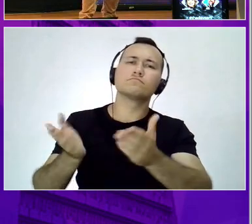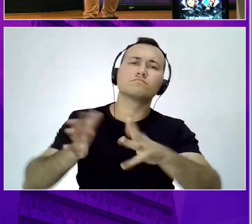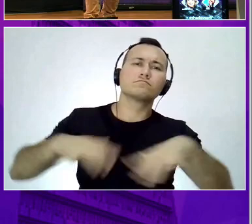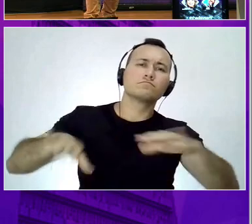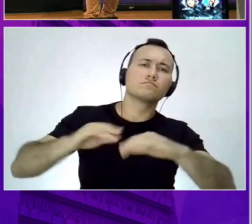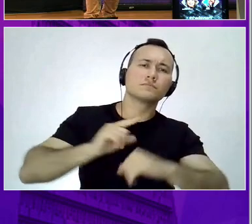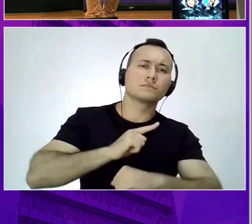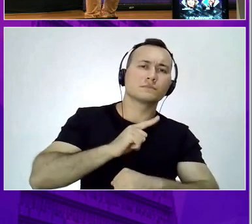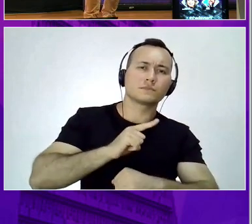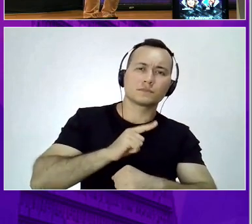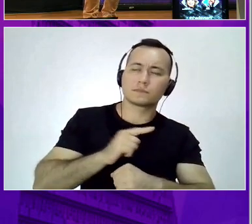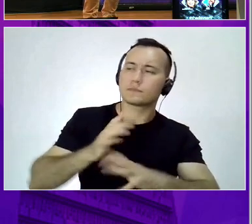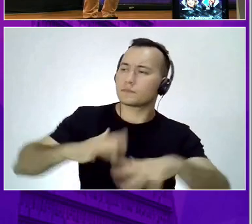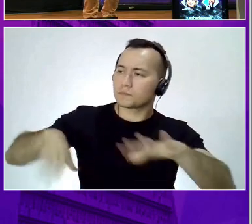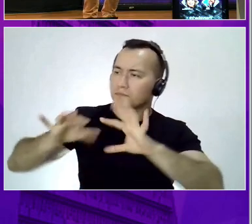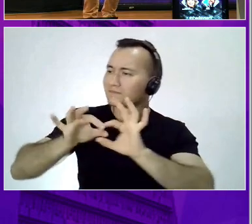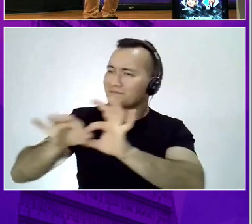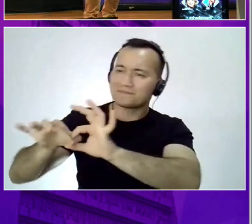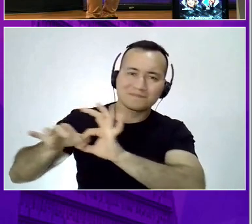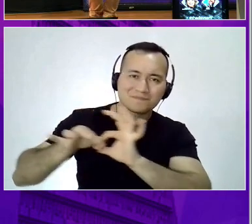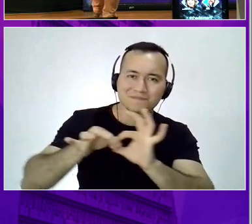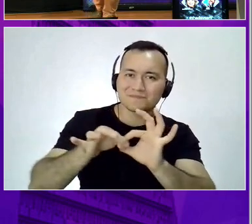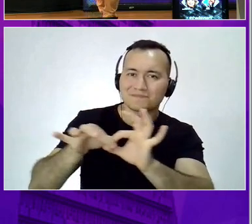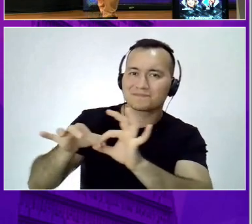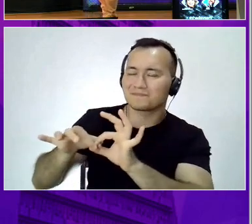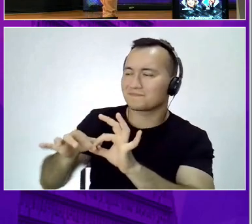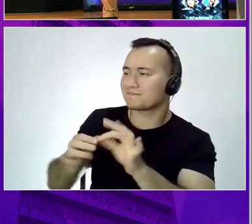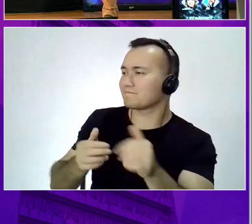os membros das equipes. Como é que está essa relação?